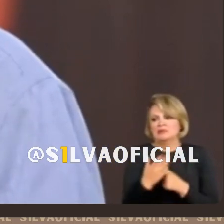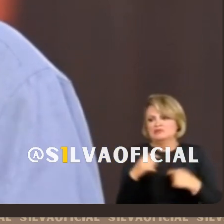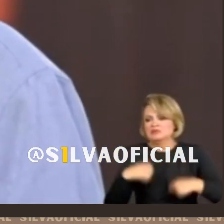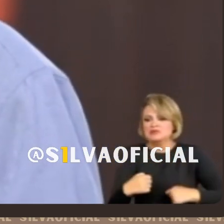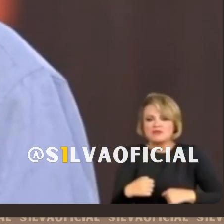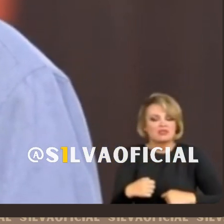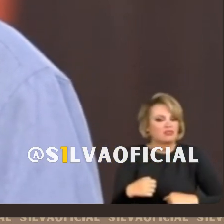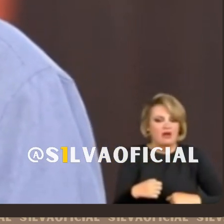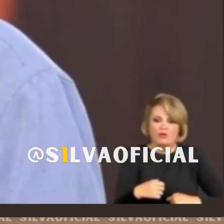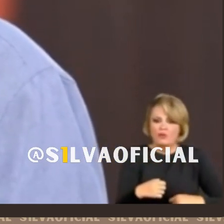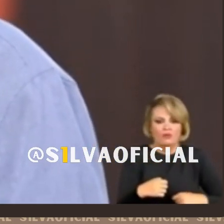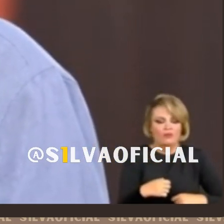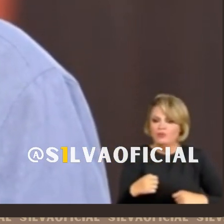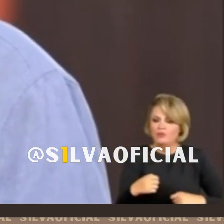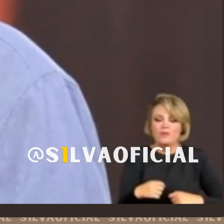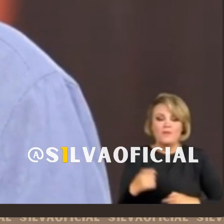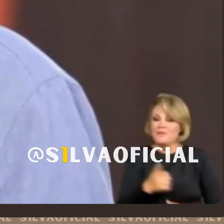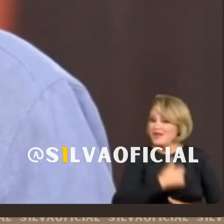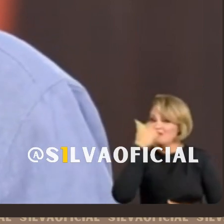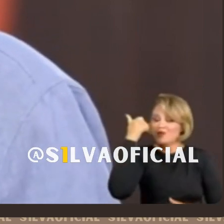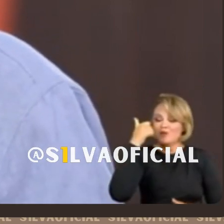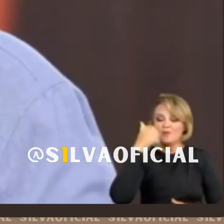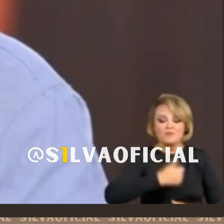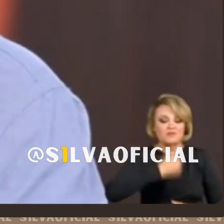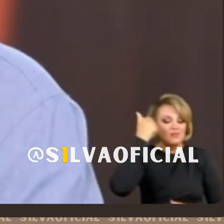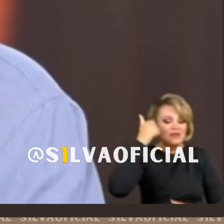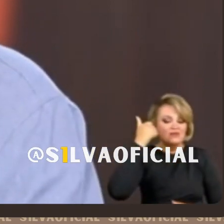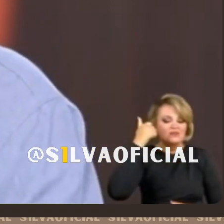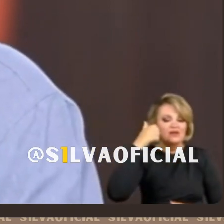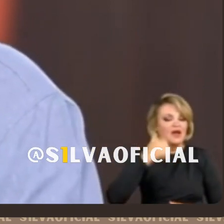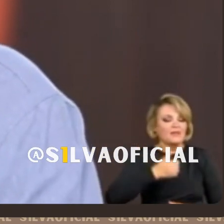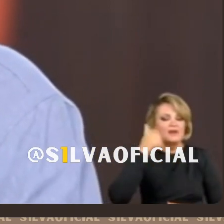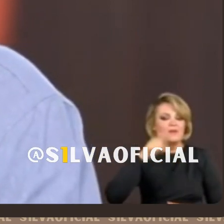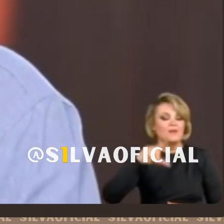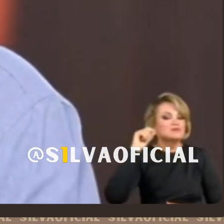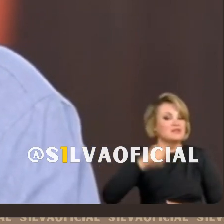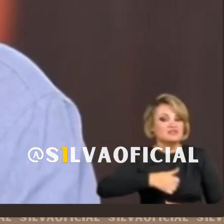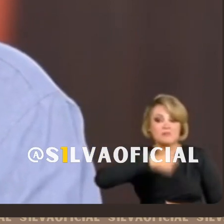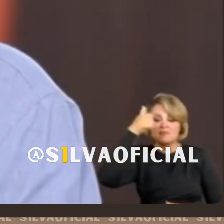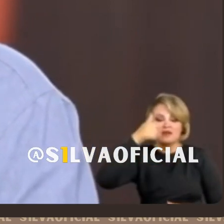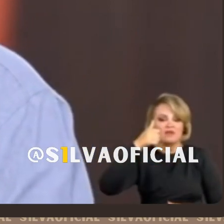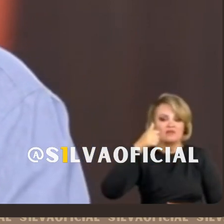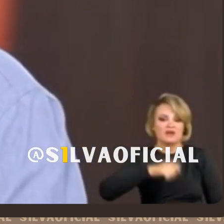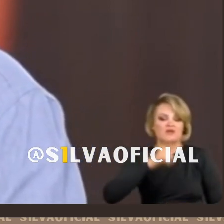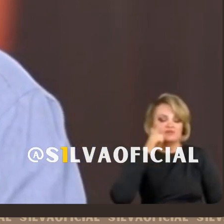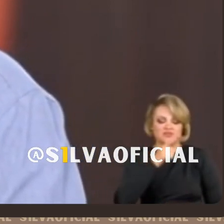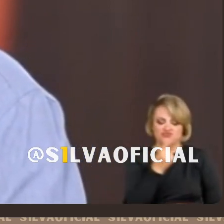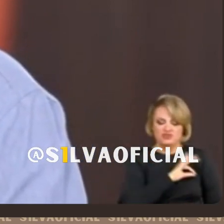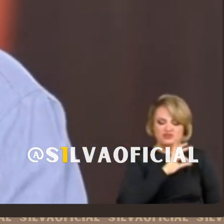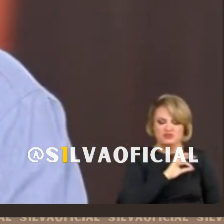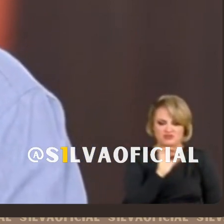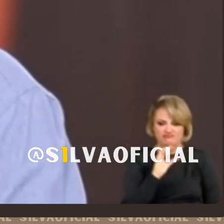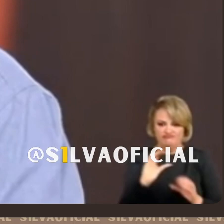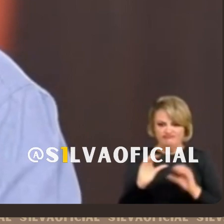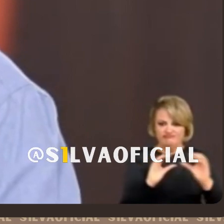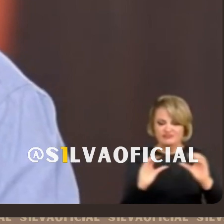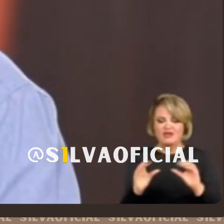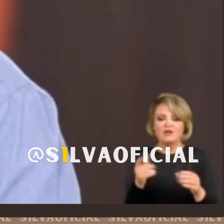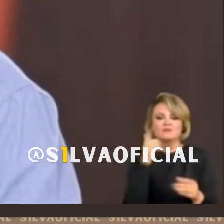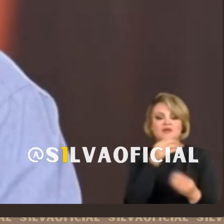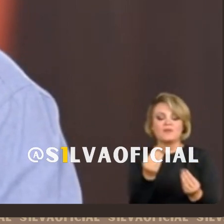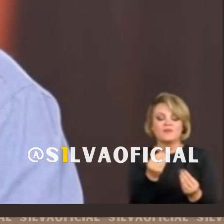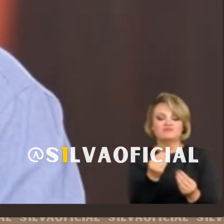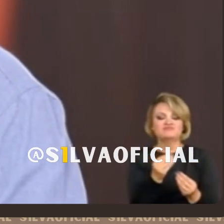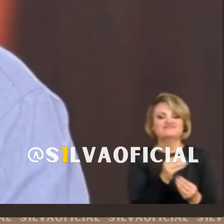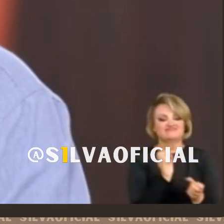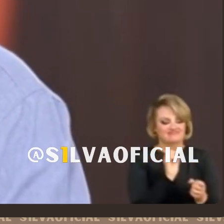A melhor possibilidade de você fazer distribuição de renda é o emprego, é a oportunidade, sim, de trabalho. Porque aí, quando o cidadão